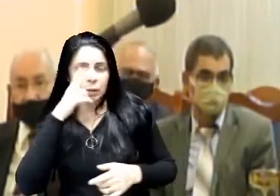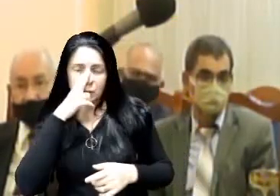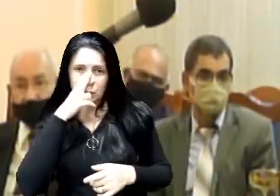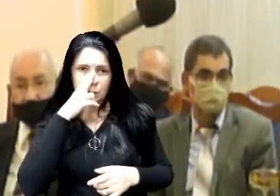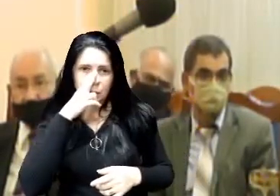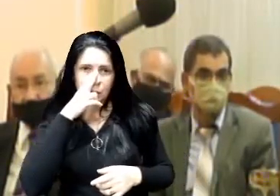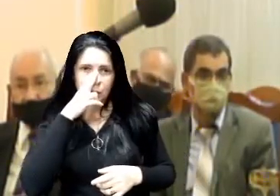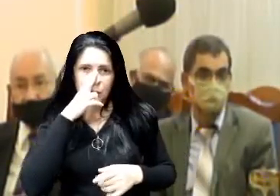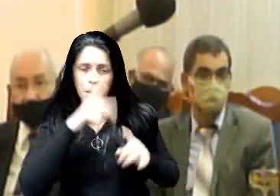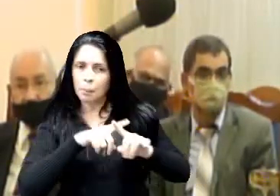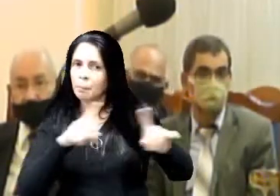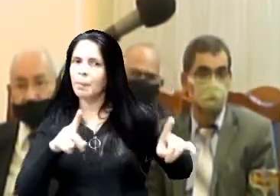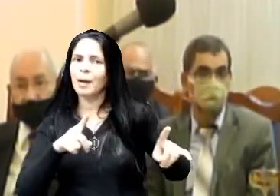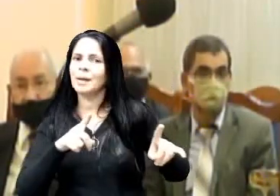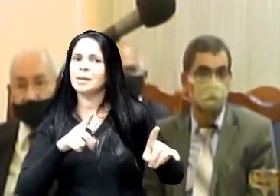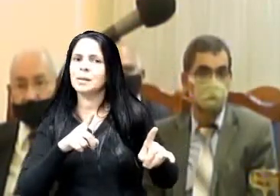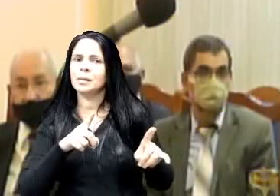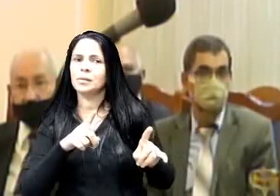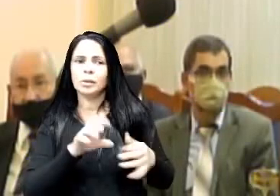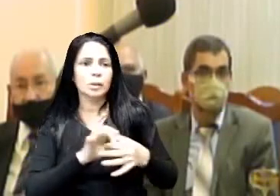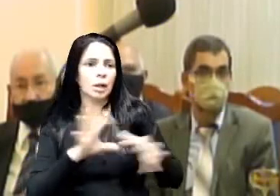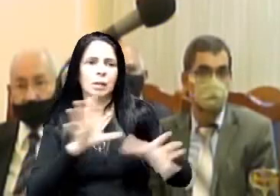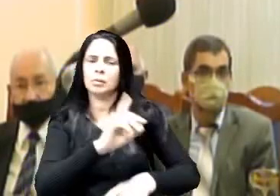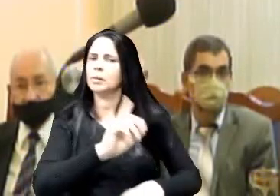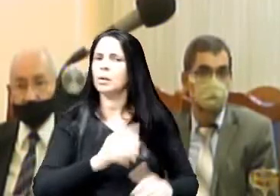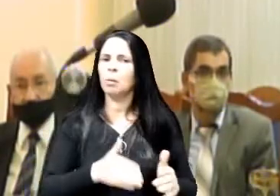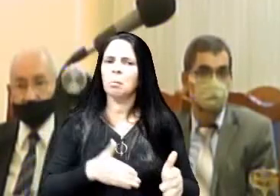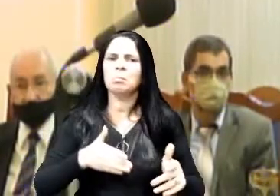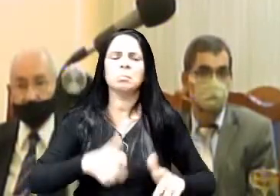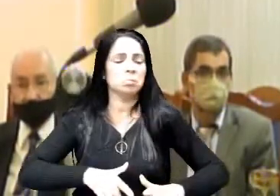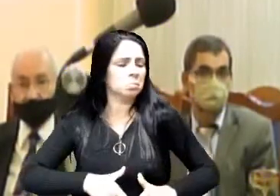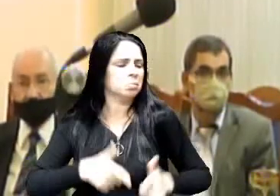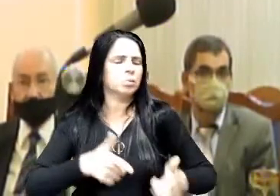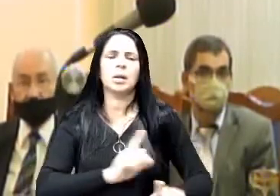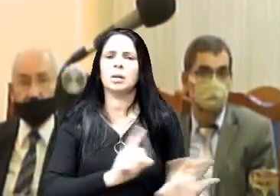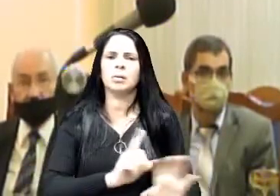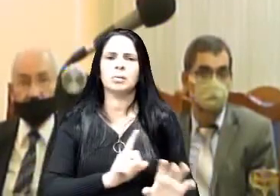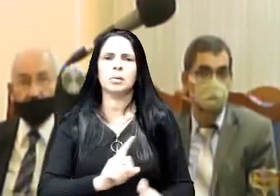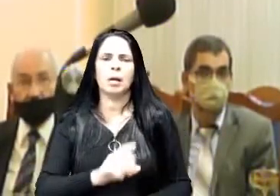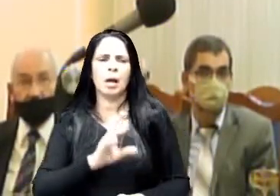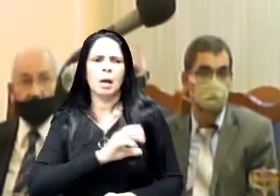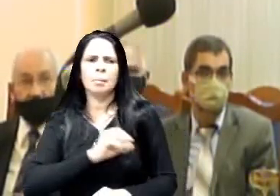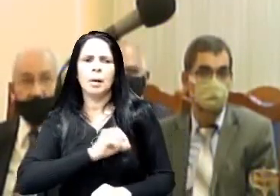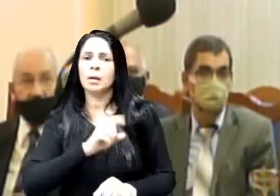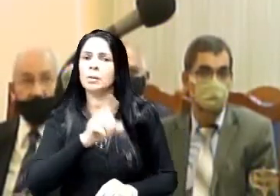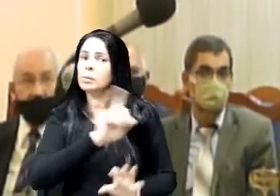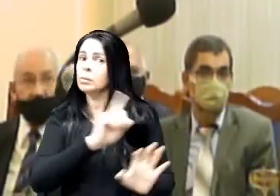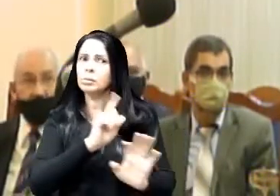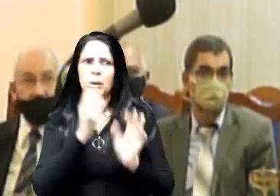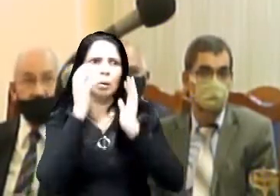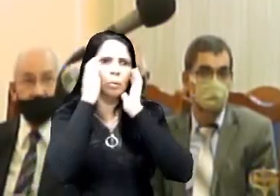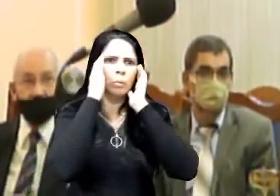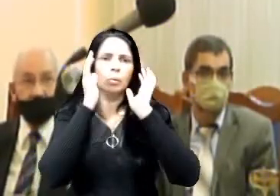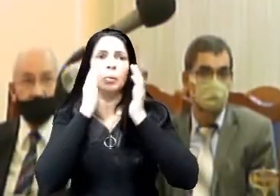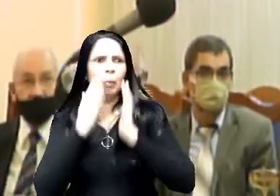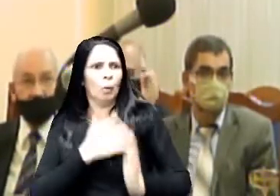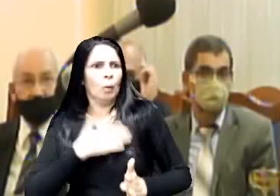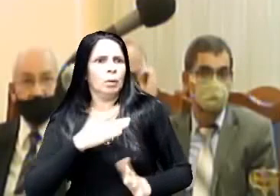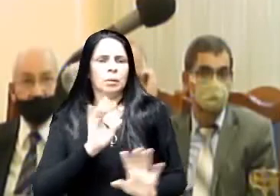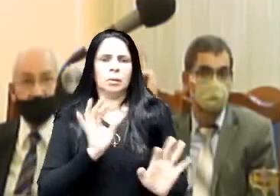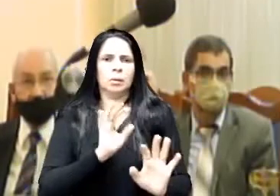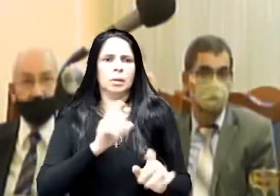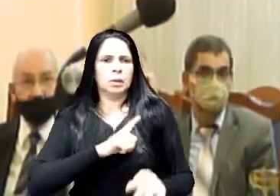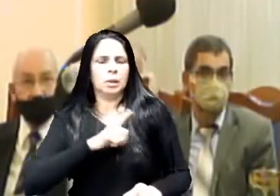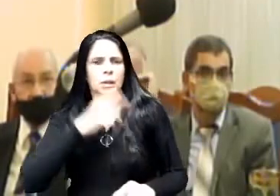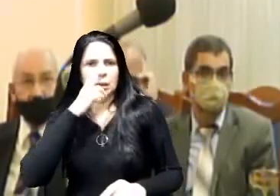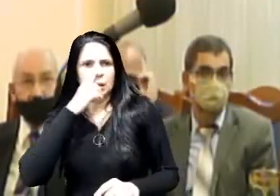Amados, amados, não estranheis. Tem crente que estranha, não é? Fica surpreso.